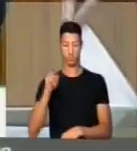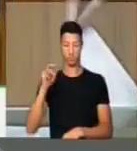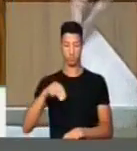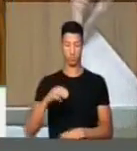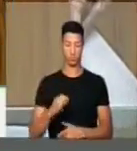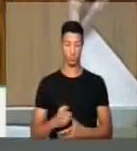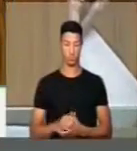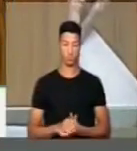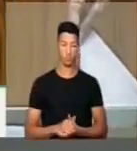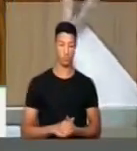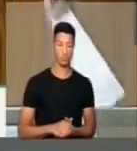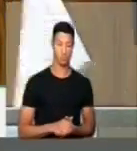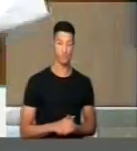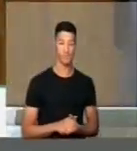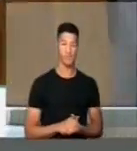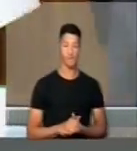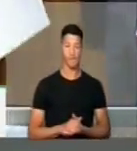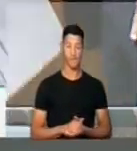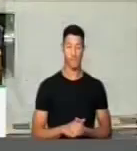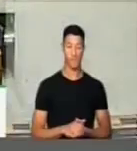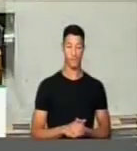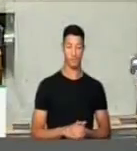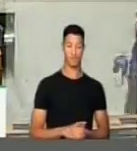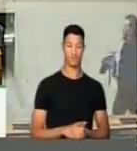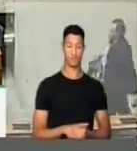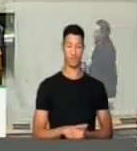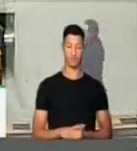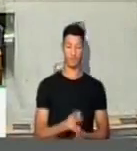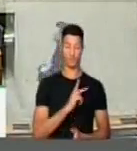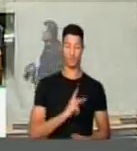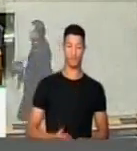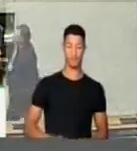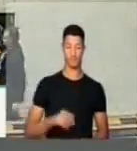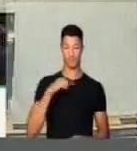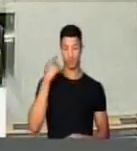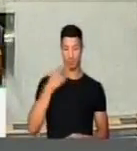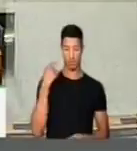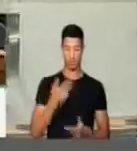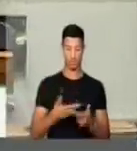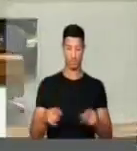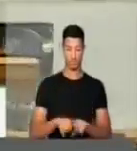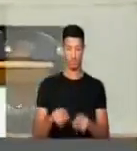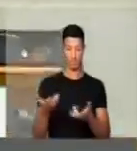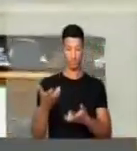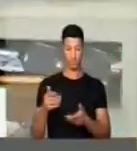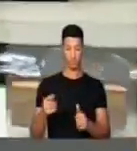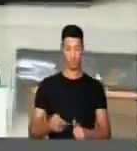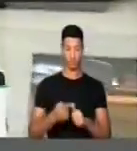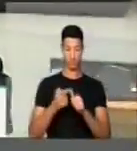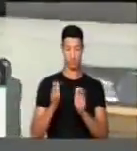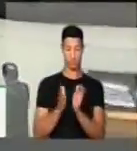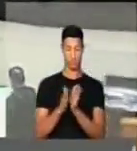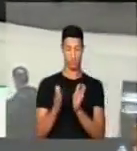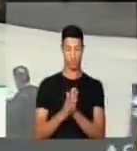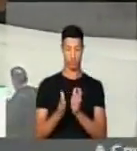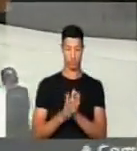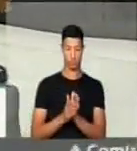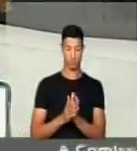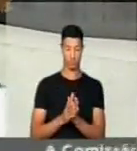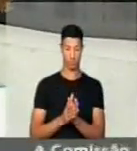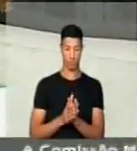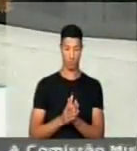15 minutos. Senhor presidente, deputado André, eu quero primeiramente já